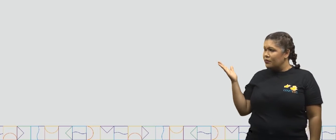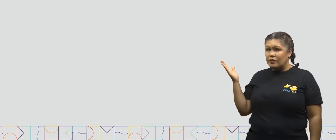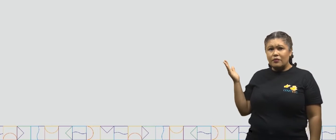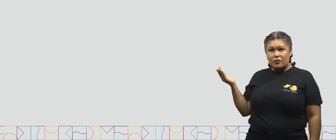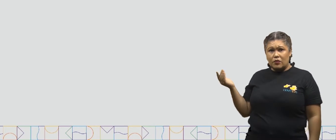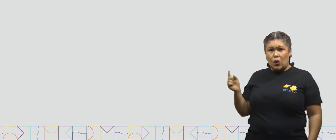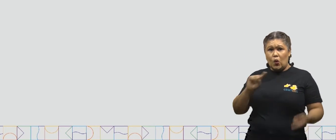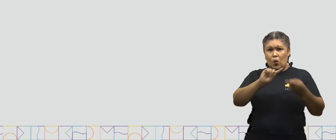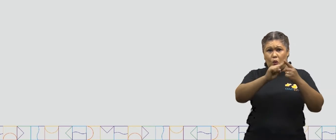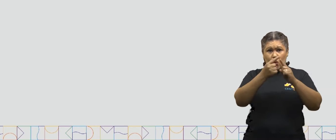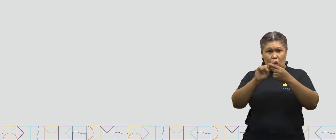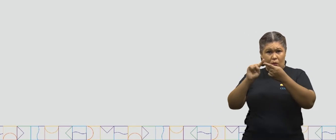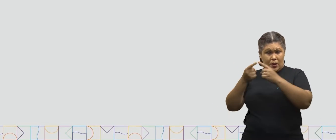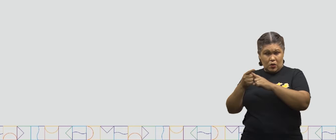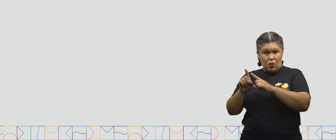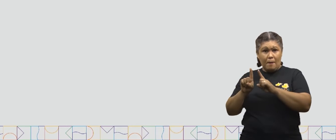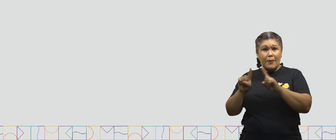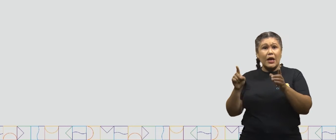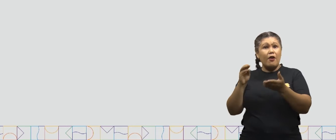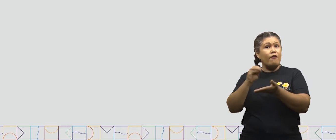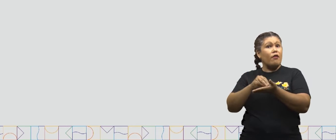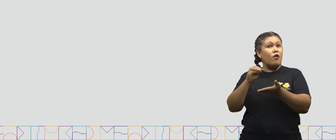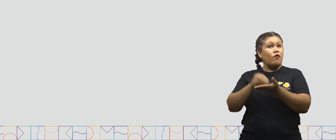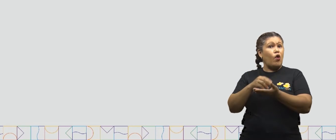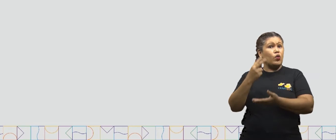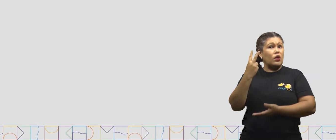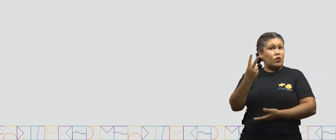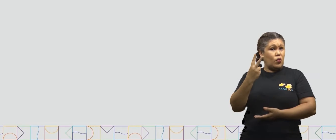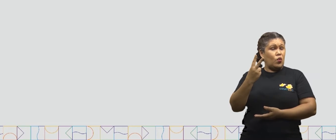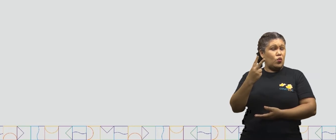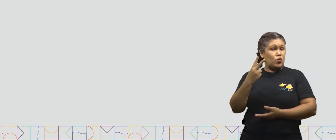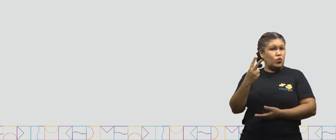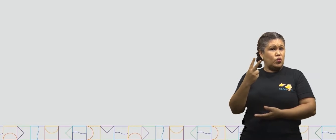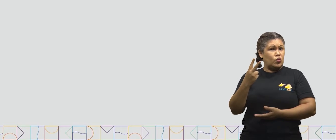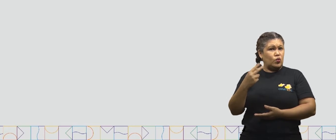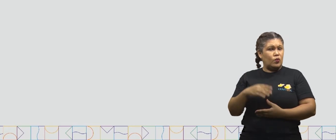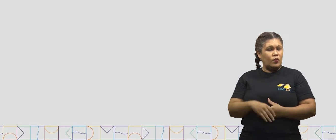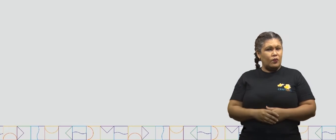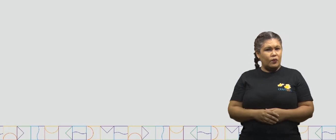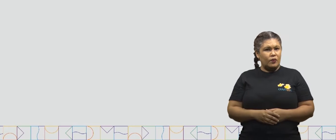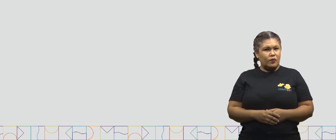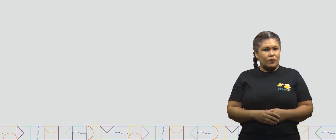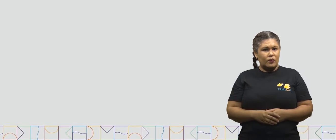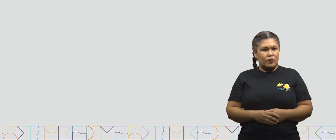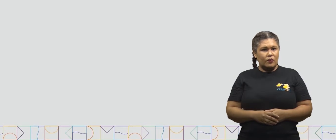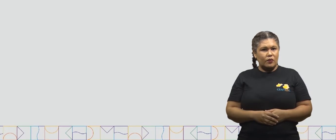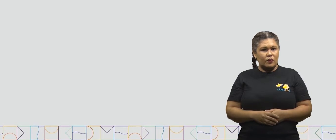combinações, ainda sobraram os números 988 e